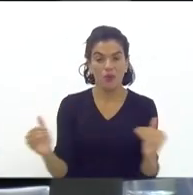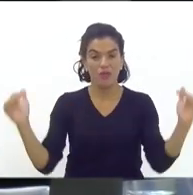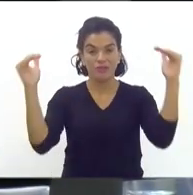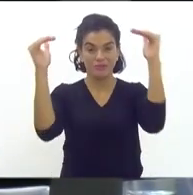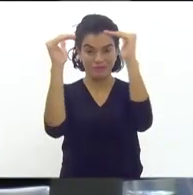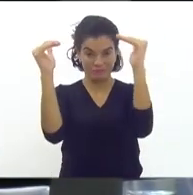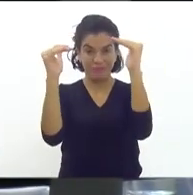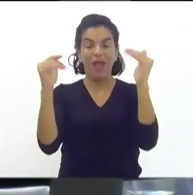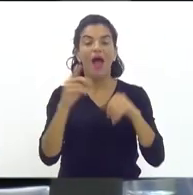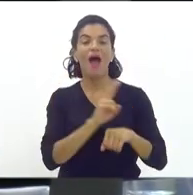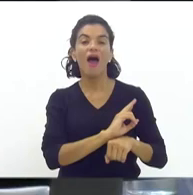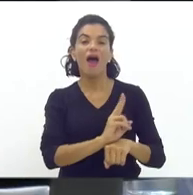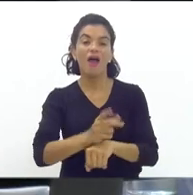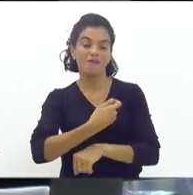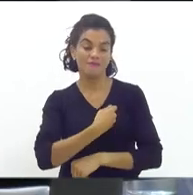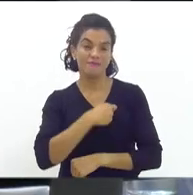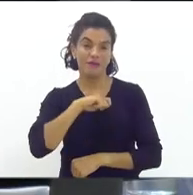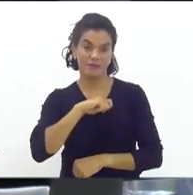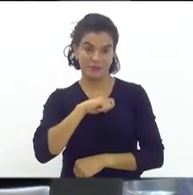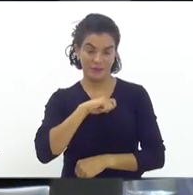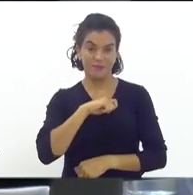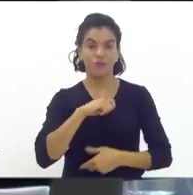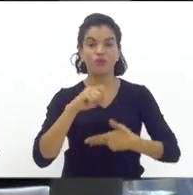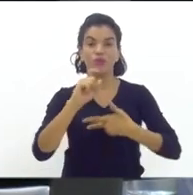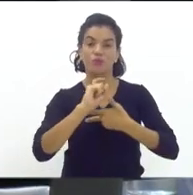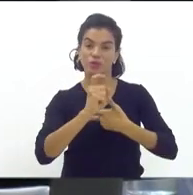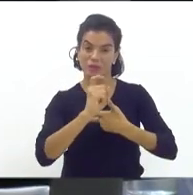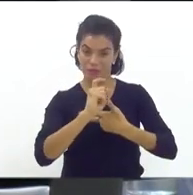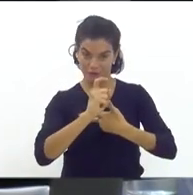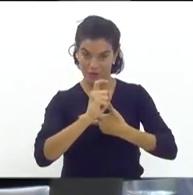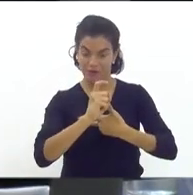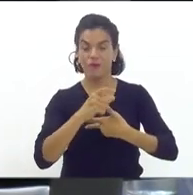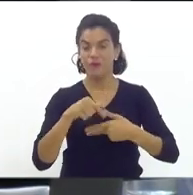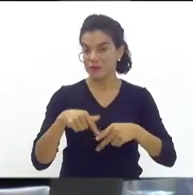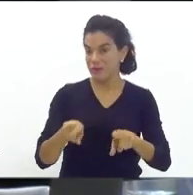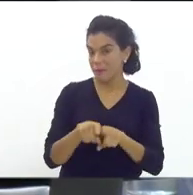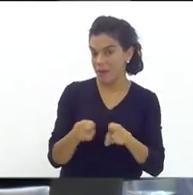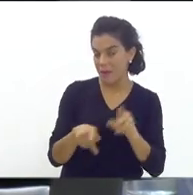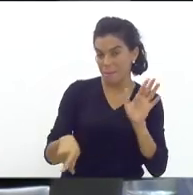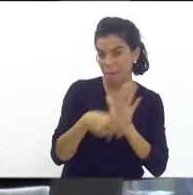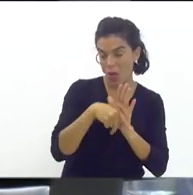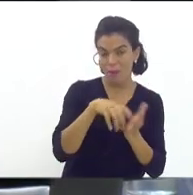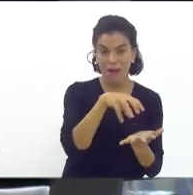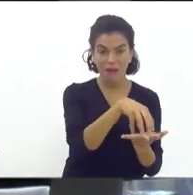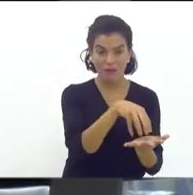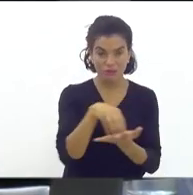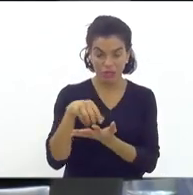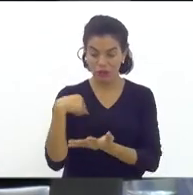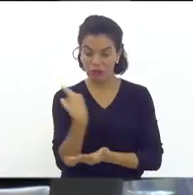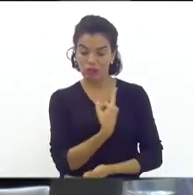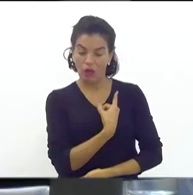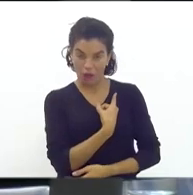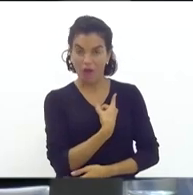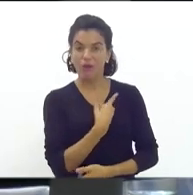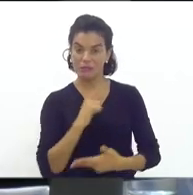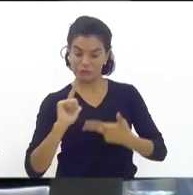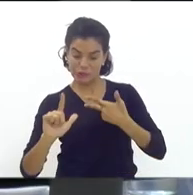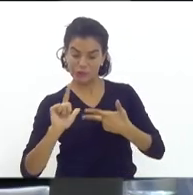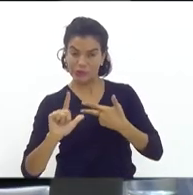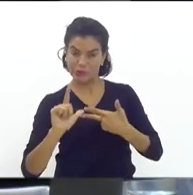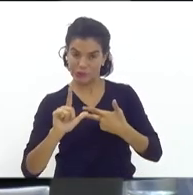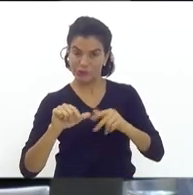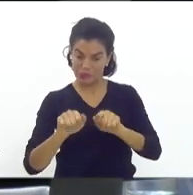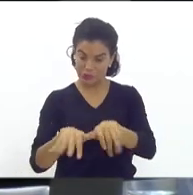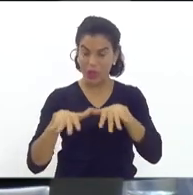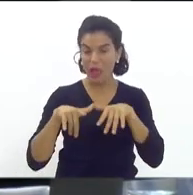a fiscalização dos atos de poderes executivo Inclusive a fiscalização das próprias agências somos nós que colocamos em tese e somos